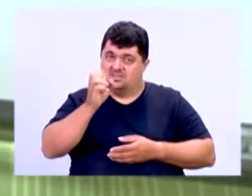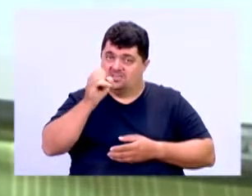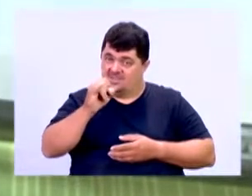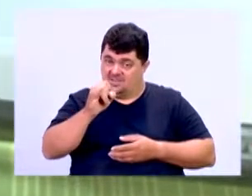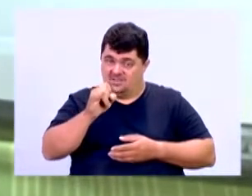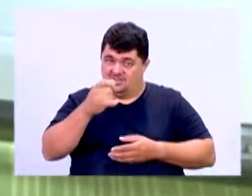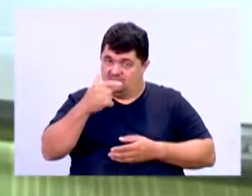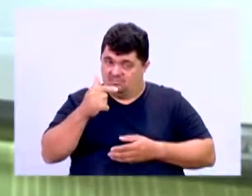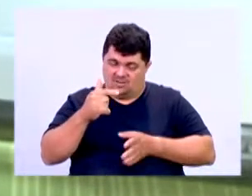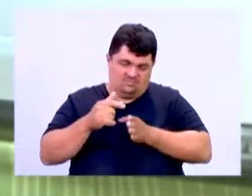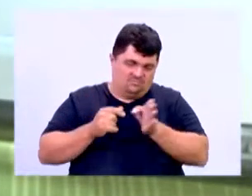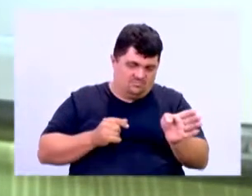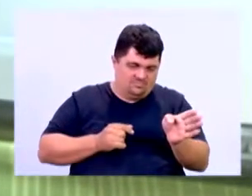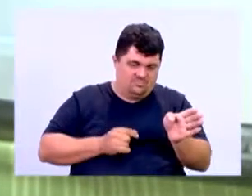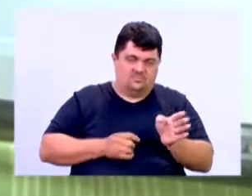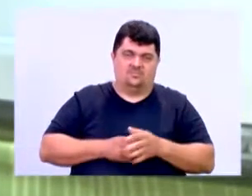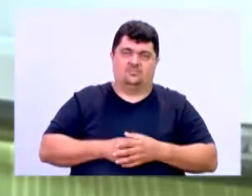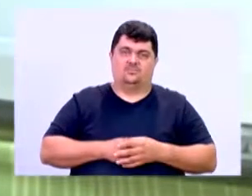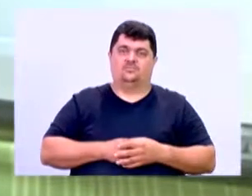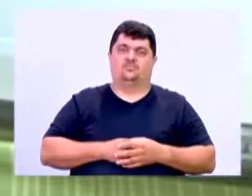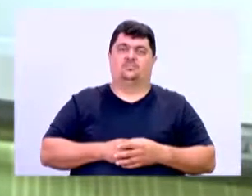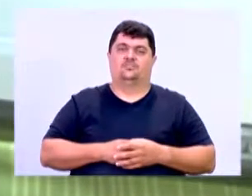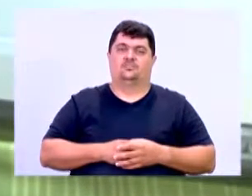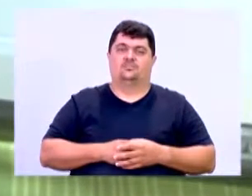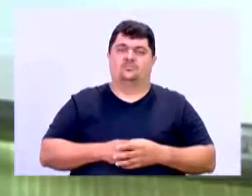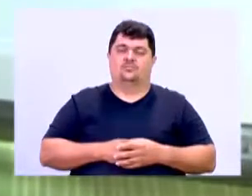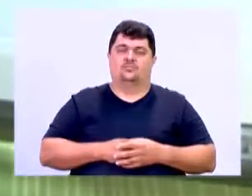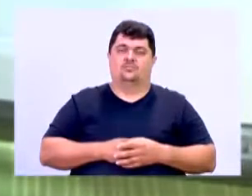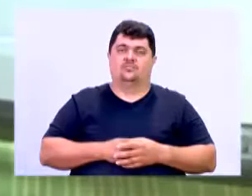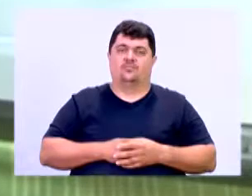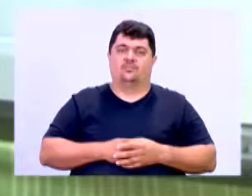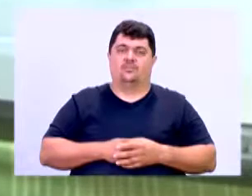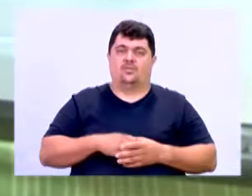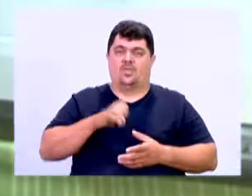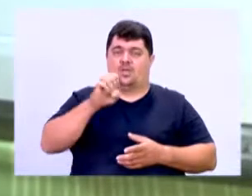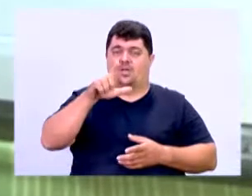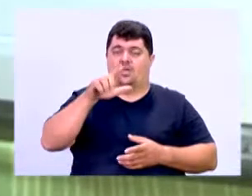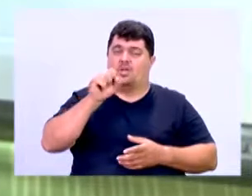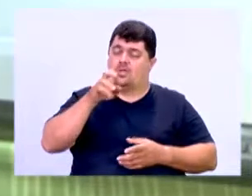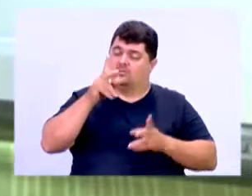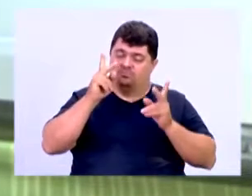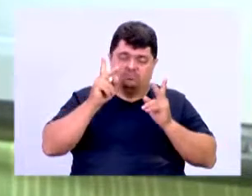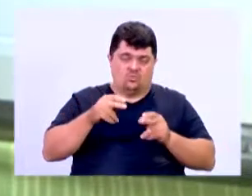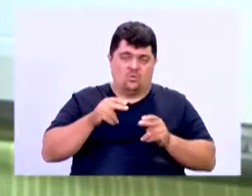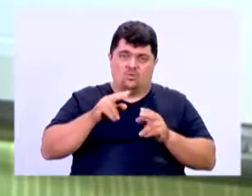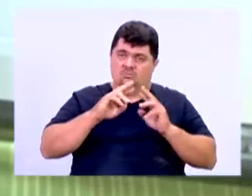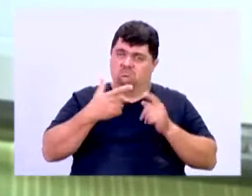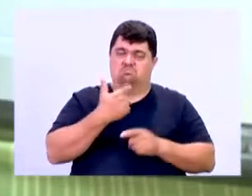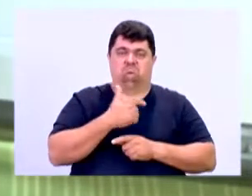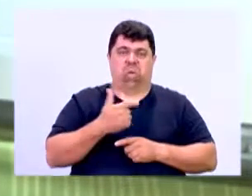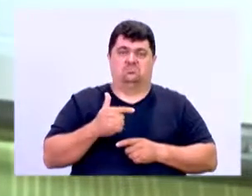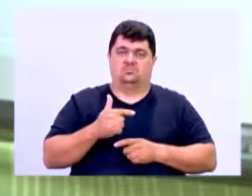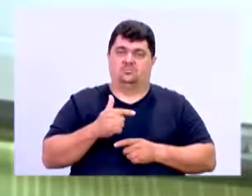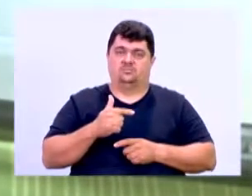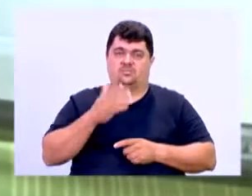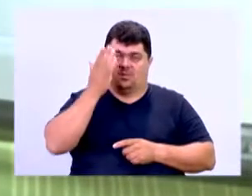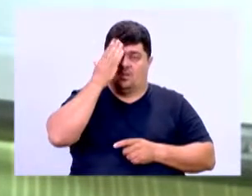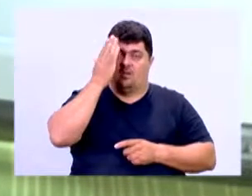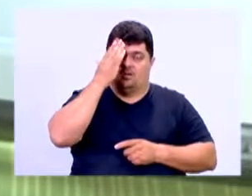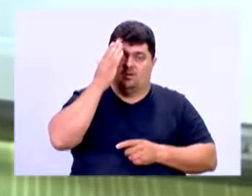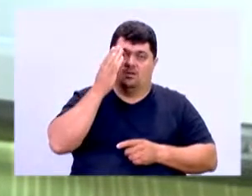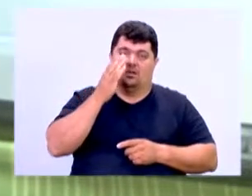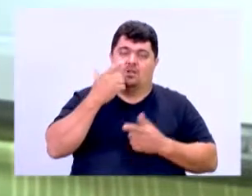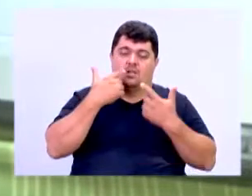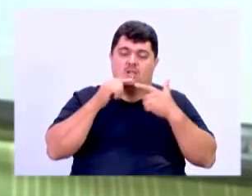caminho. Se ele não for, ele percorre outro. O if e o else no PHP é a mesma coisa, não tem diferença. Agora, vamos entender ele na